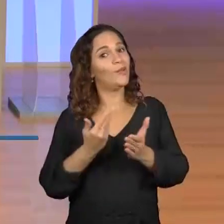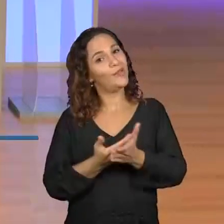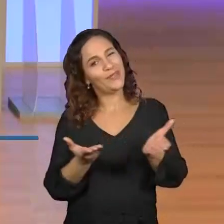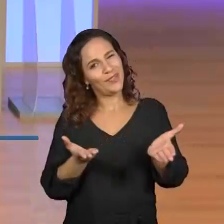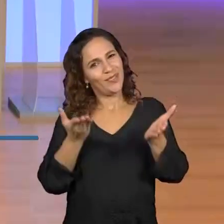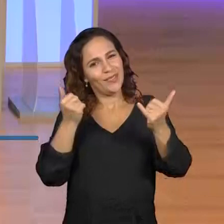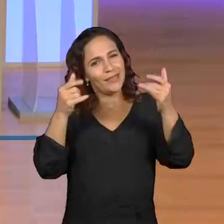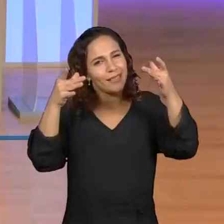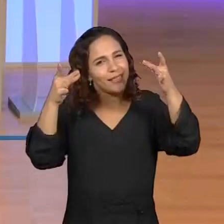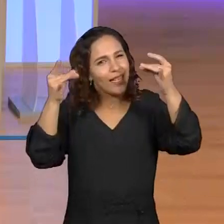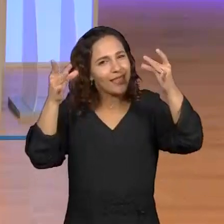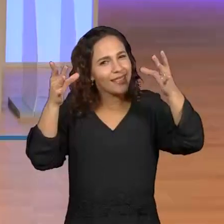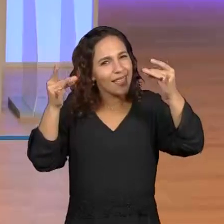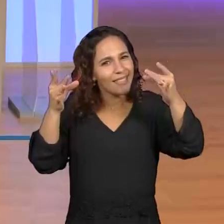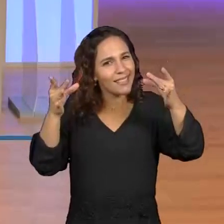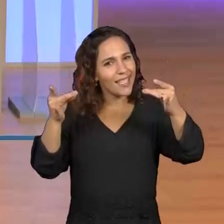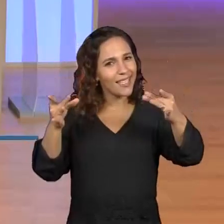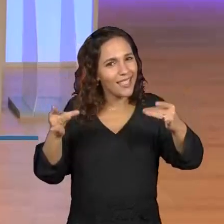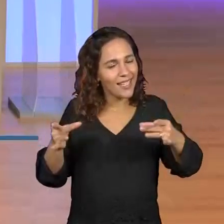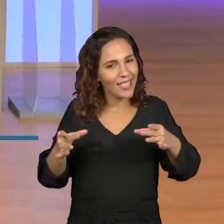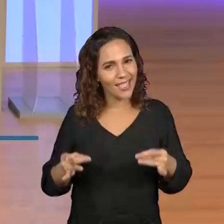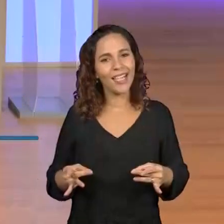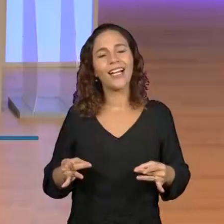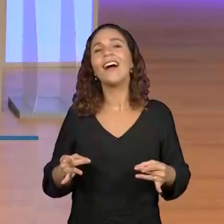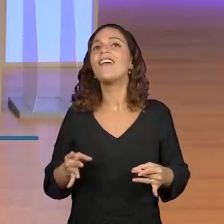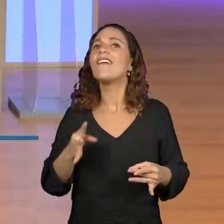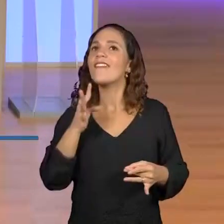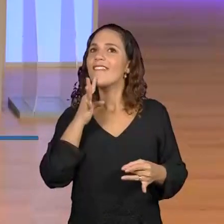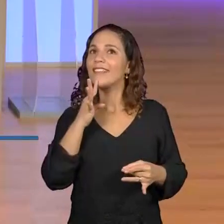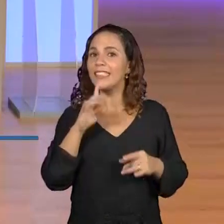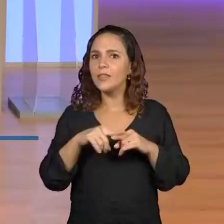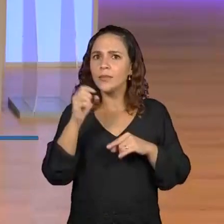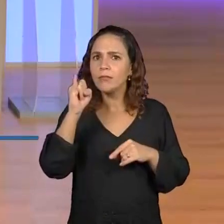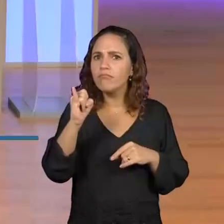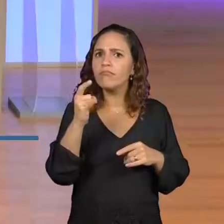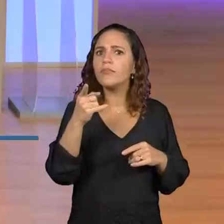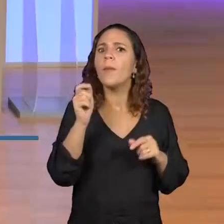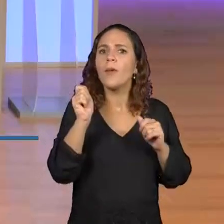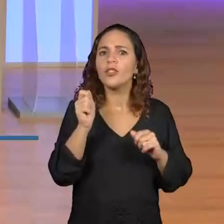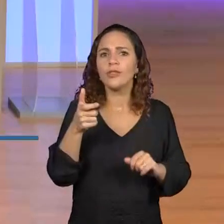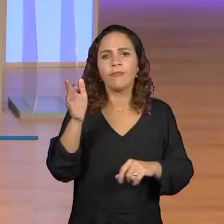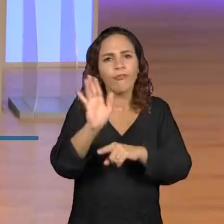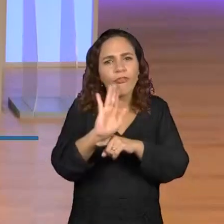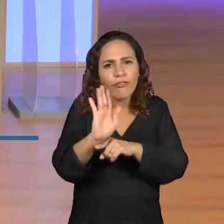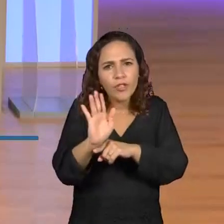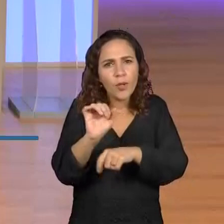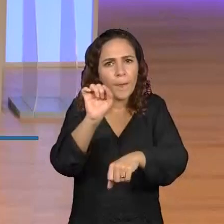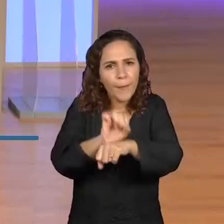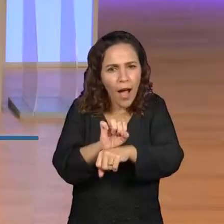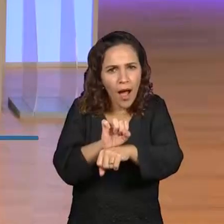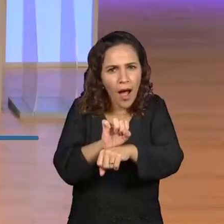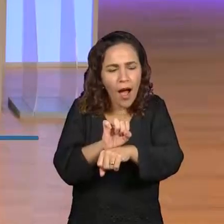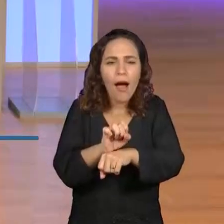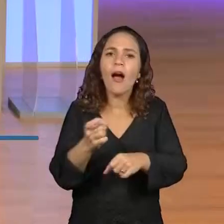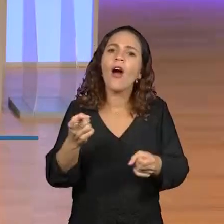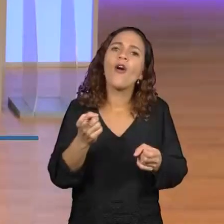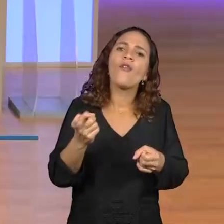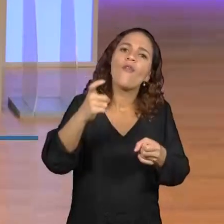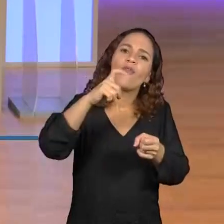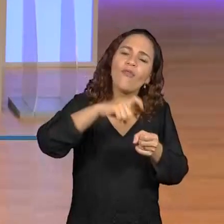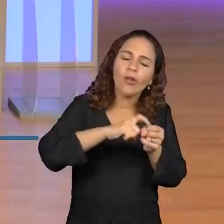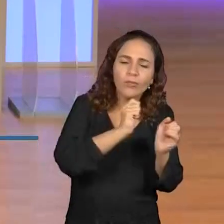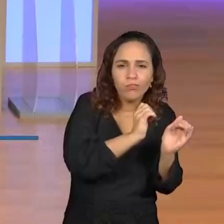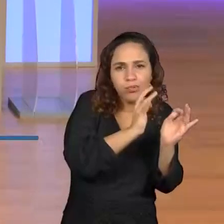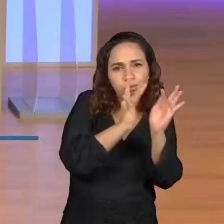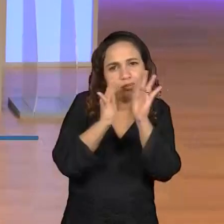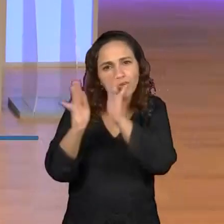ficar bem ligadinhos. E a qualquer momento que você queira pausar o vídeo e voltar, assistir de novo, refletir,